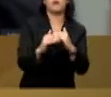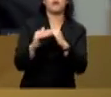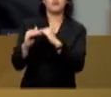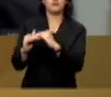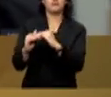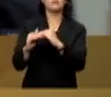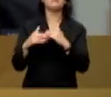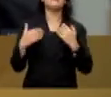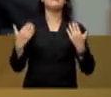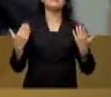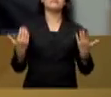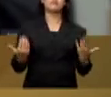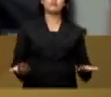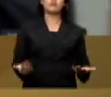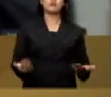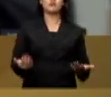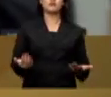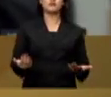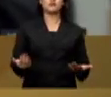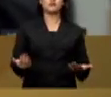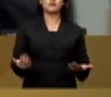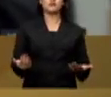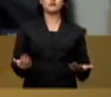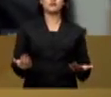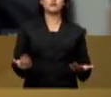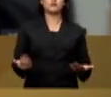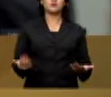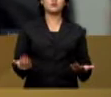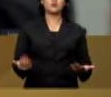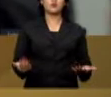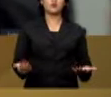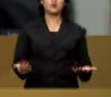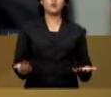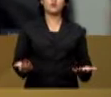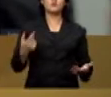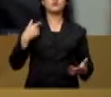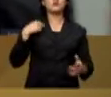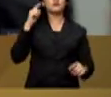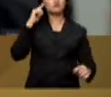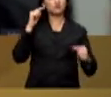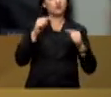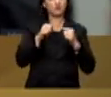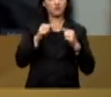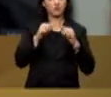vou acolher na integralidade a proposta do ministro Dias Toffoli,